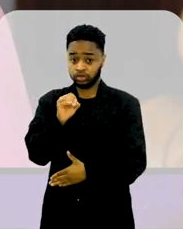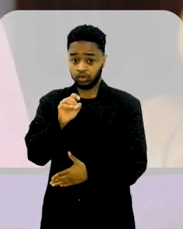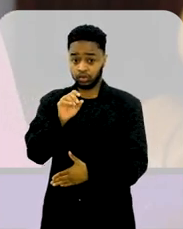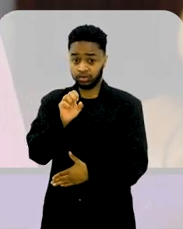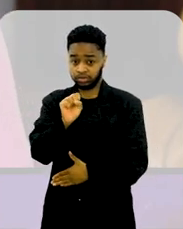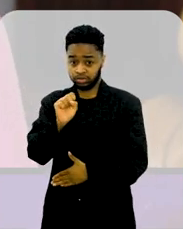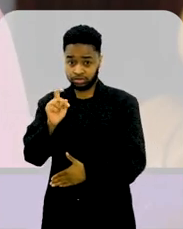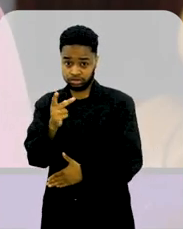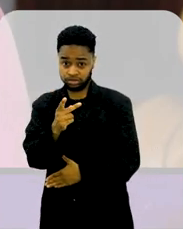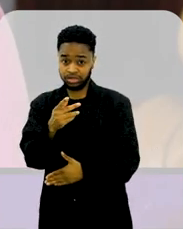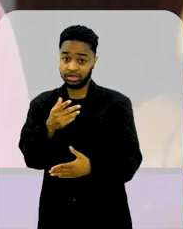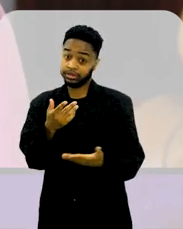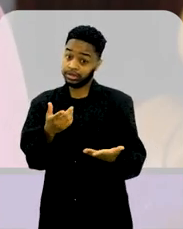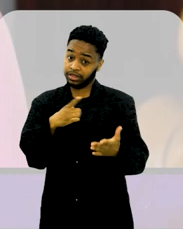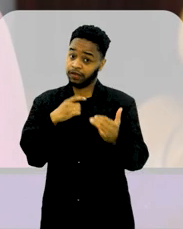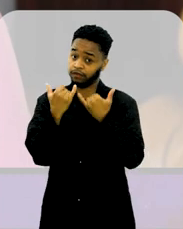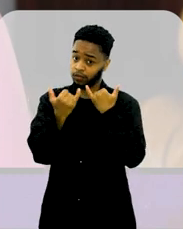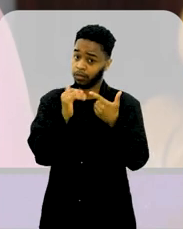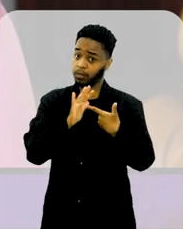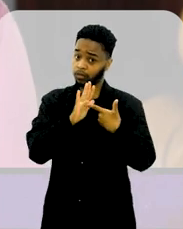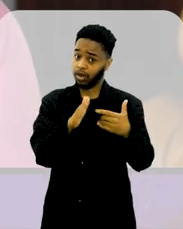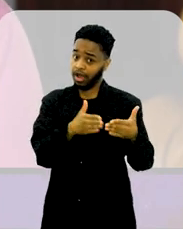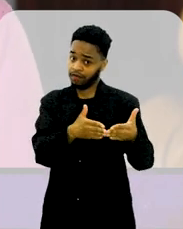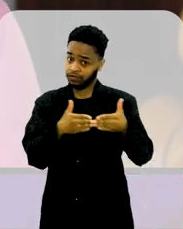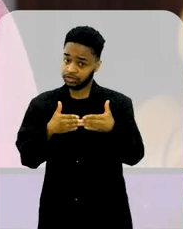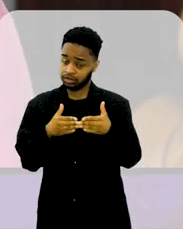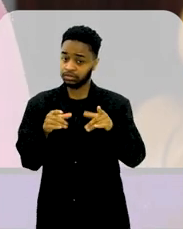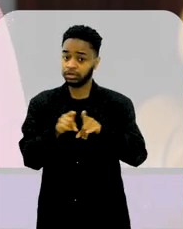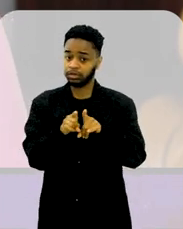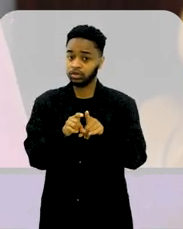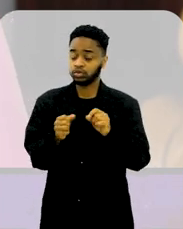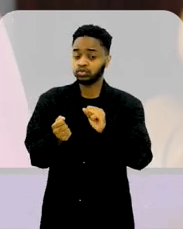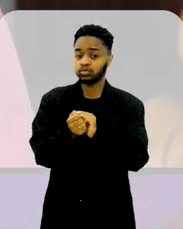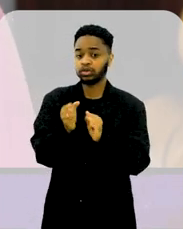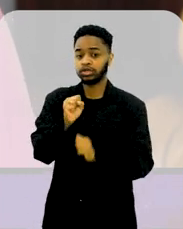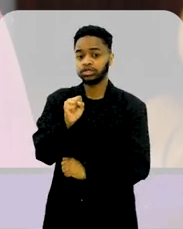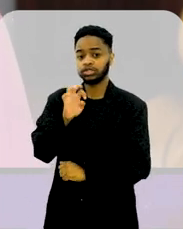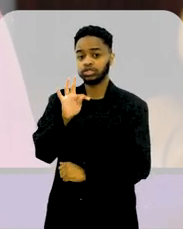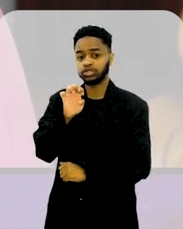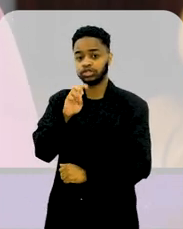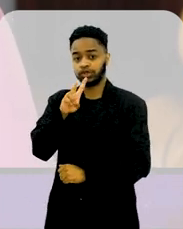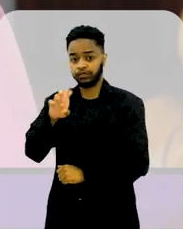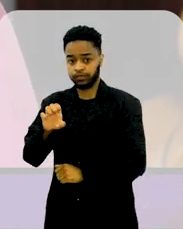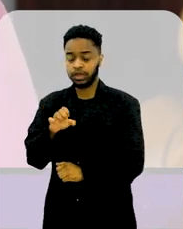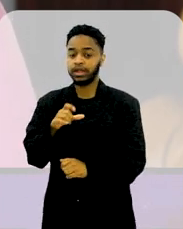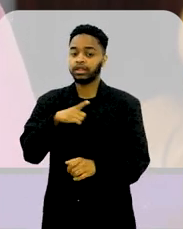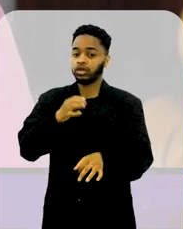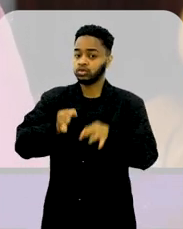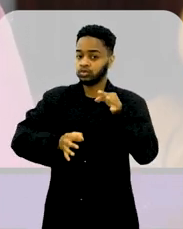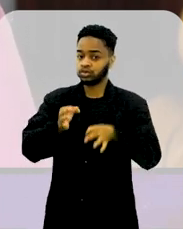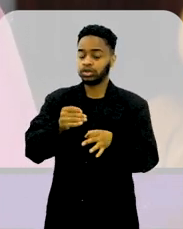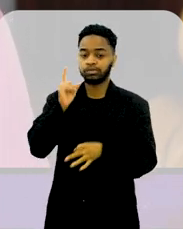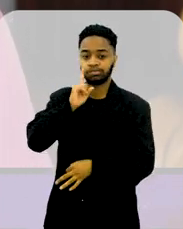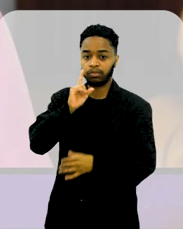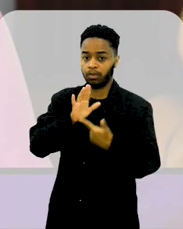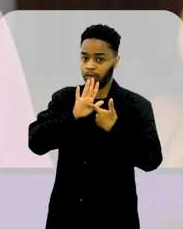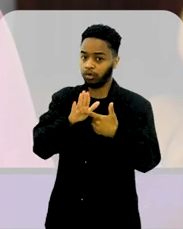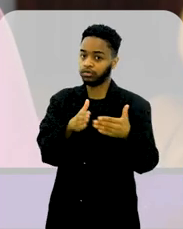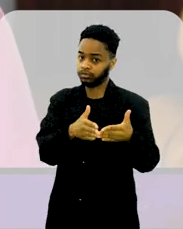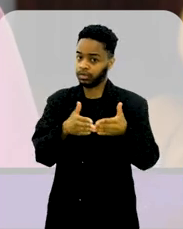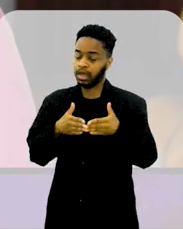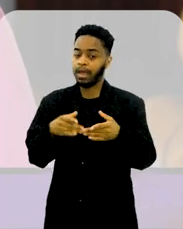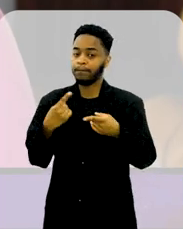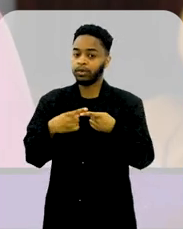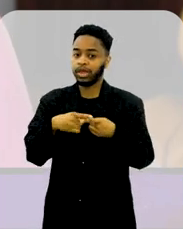né um dos donos que segundo informações foi afastado juntamente com Steve pasco pela justiça americana eh de serem donos